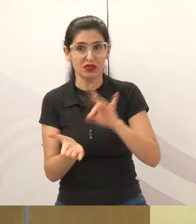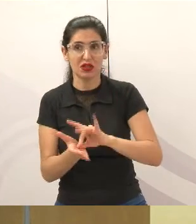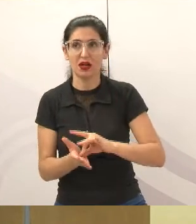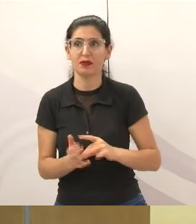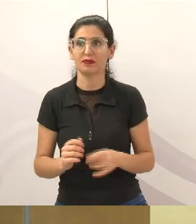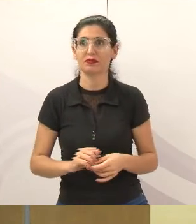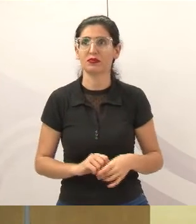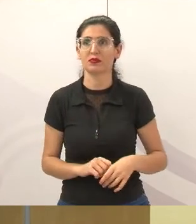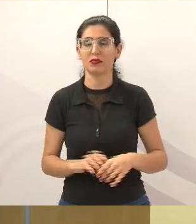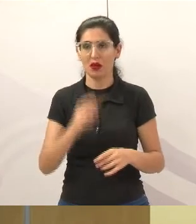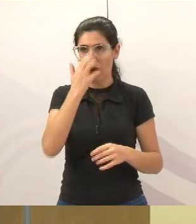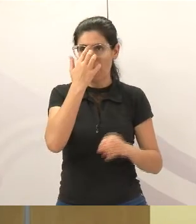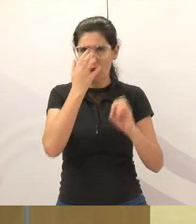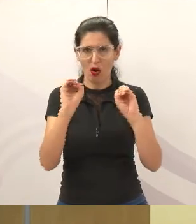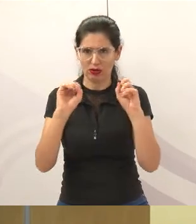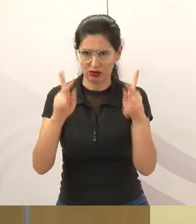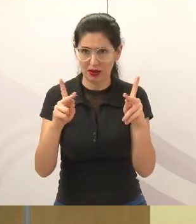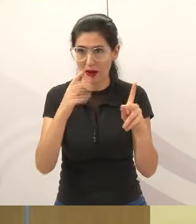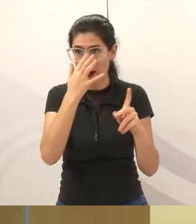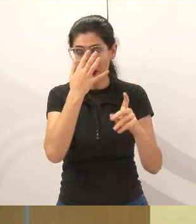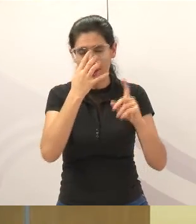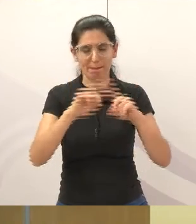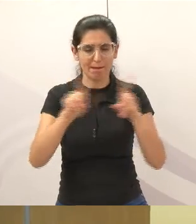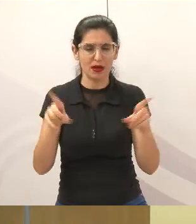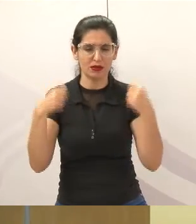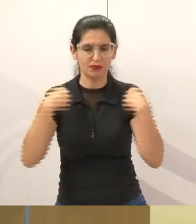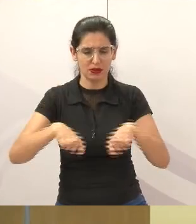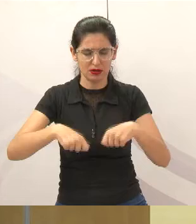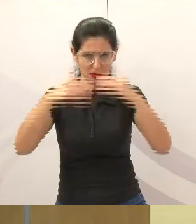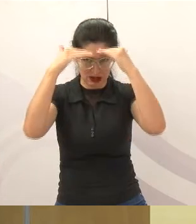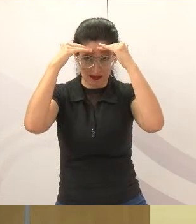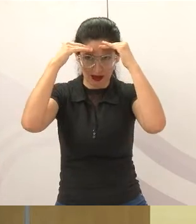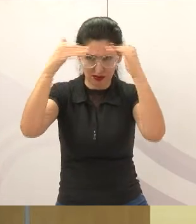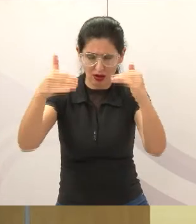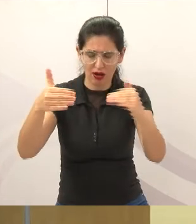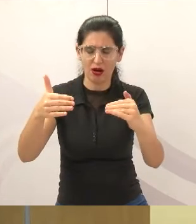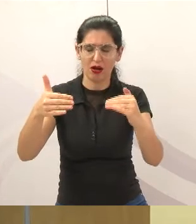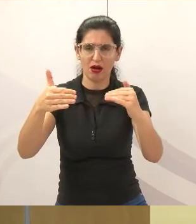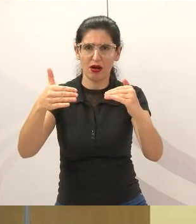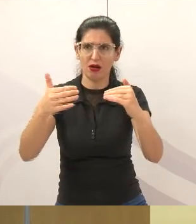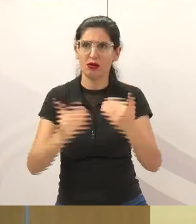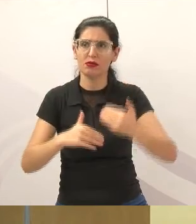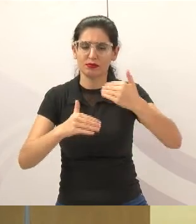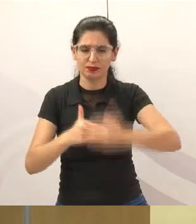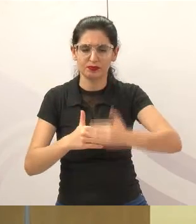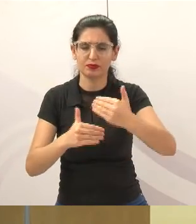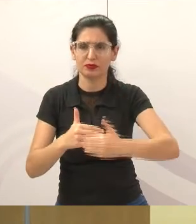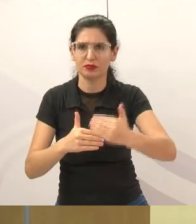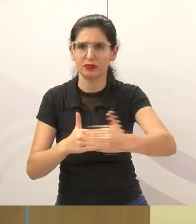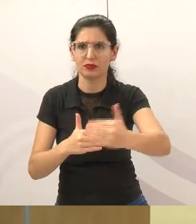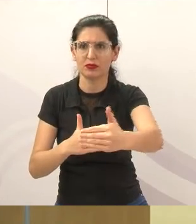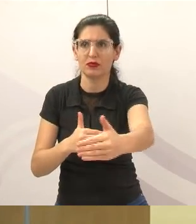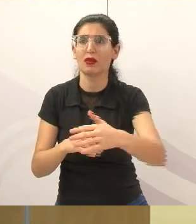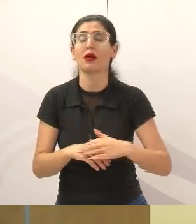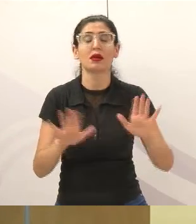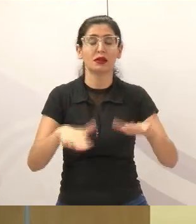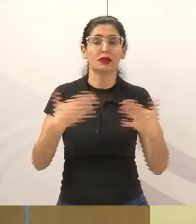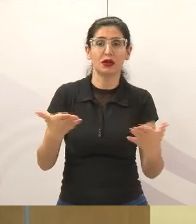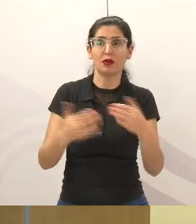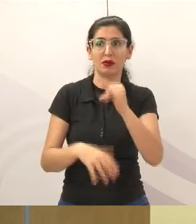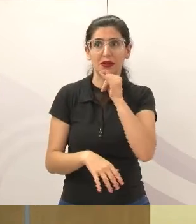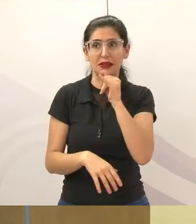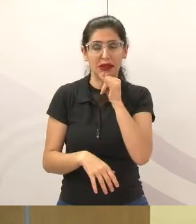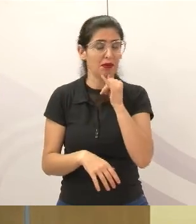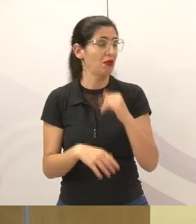a iniciativa, Rodrigo, Patrícia, é louvável. Eu não, cara, seria uma besta quadrada se eu chegasse aqui, ou qualquer vereador, e falar que a gente